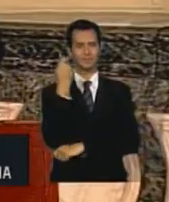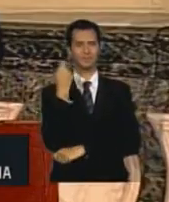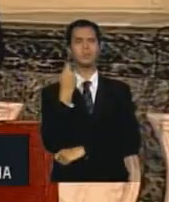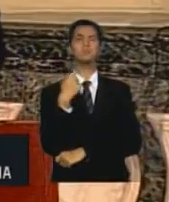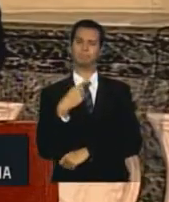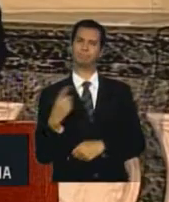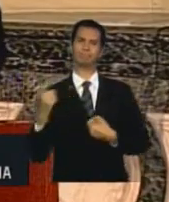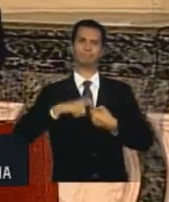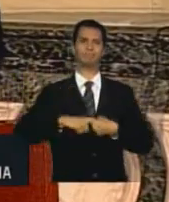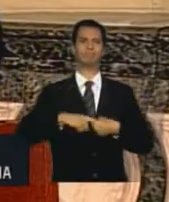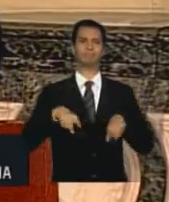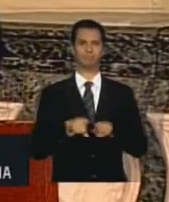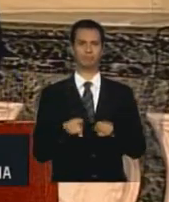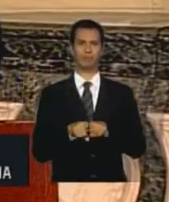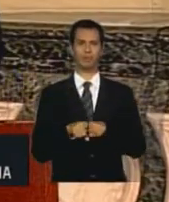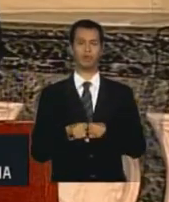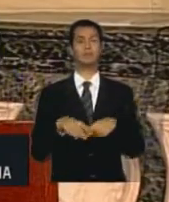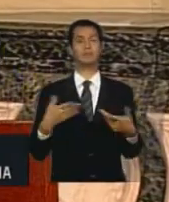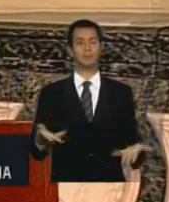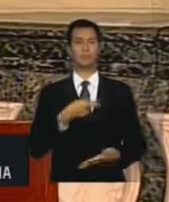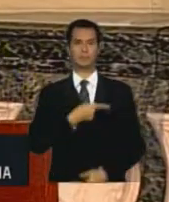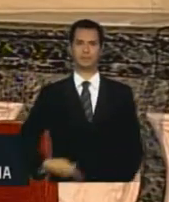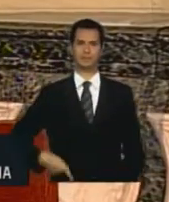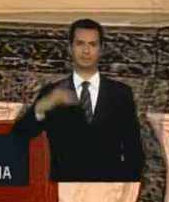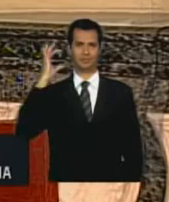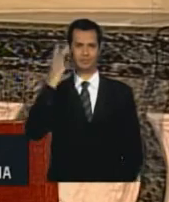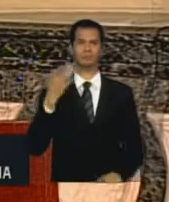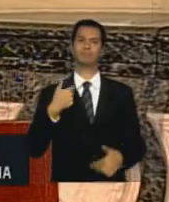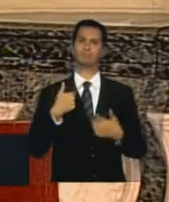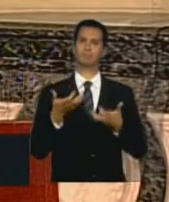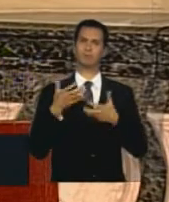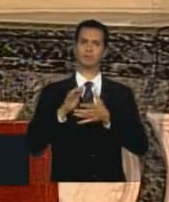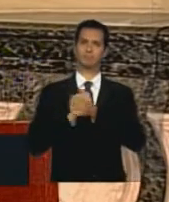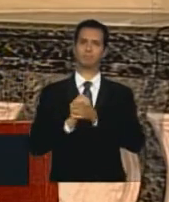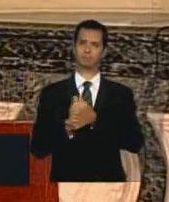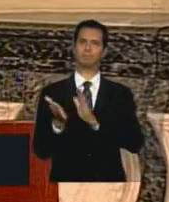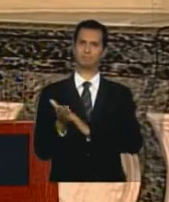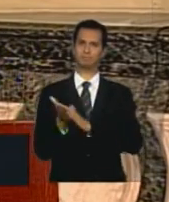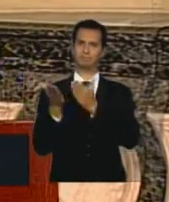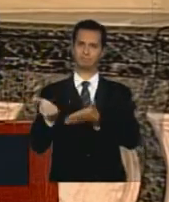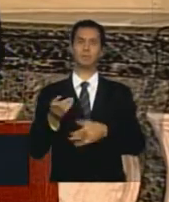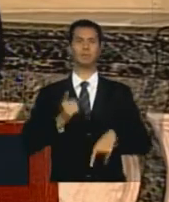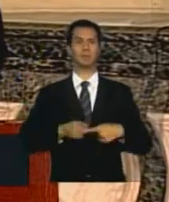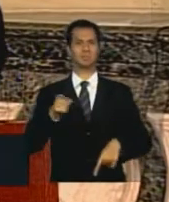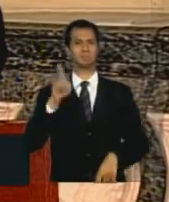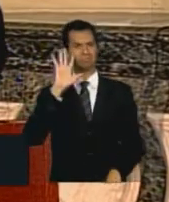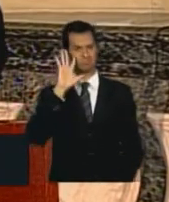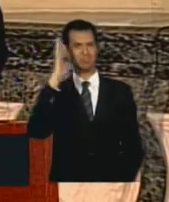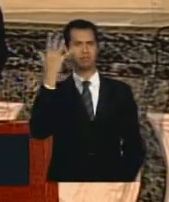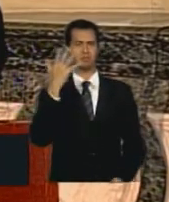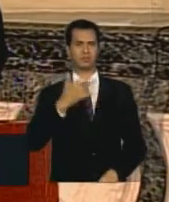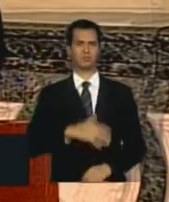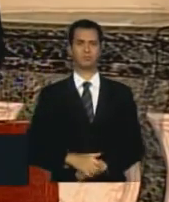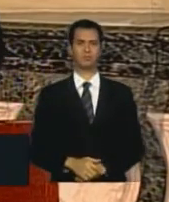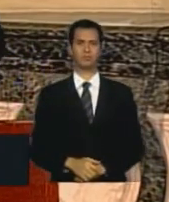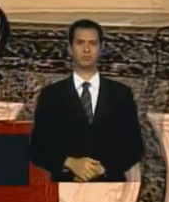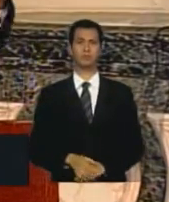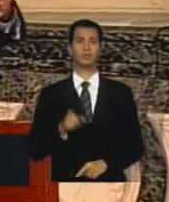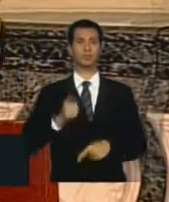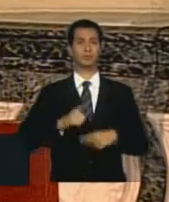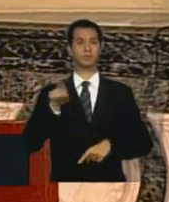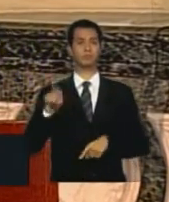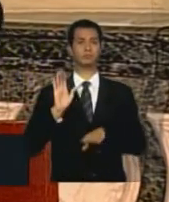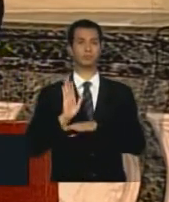Então, presidente, eu quero dizer, dar os parabéns para a sua decisão de